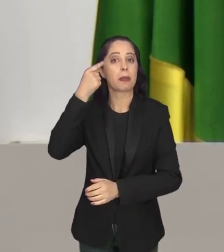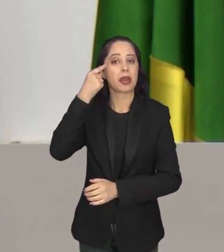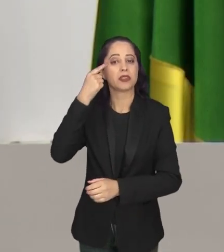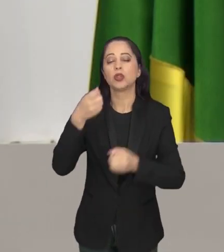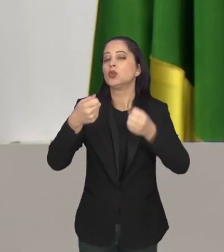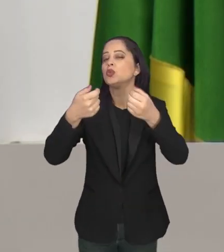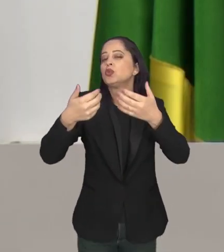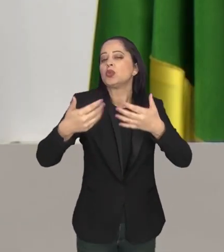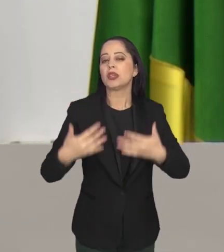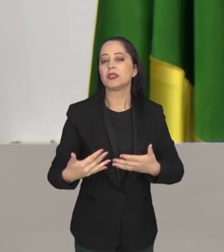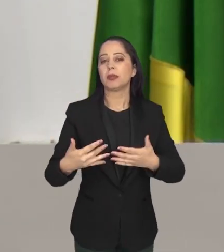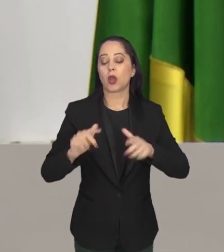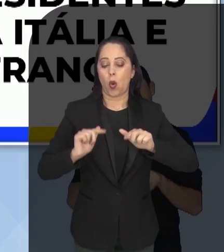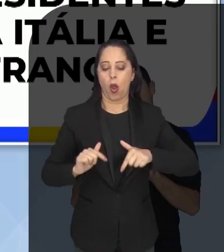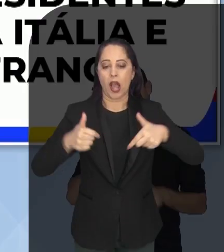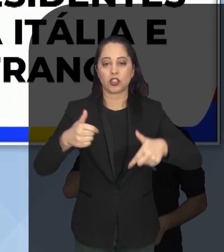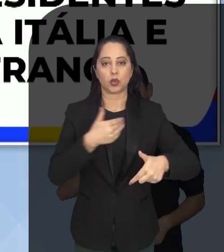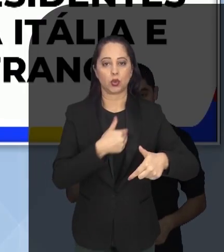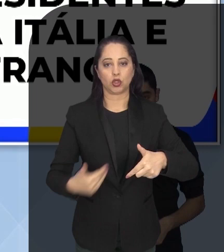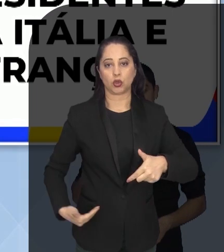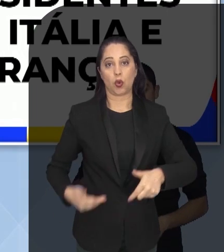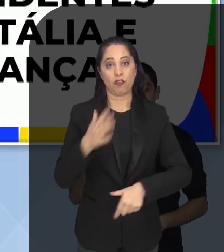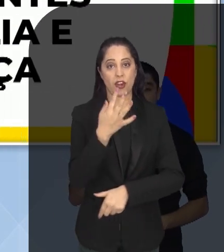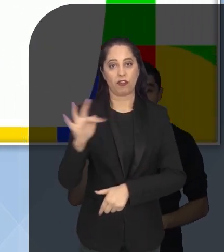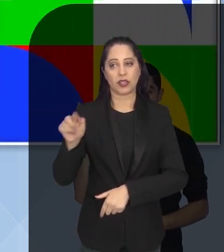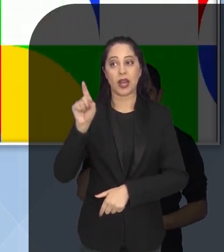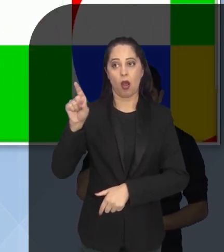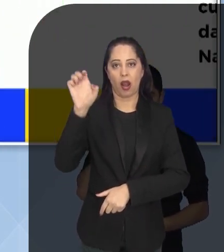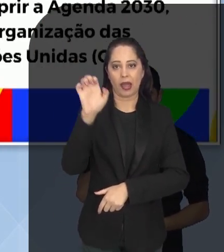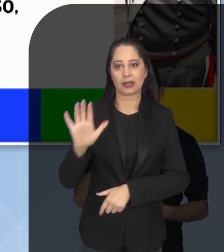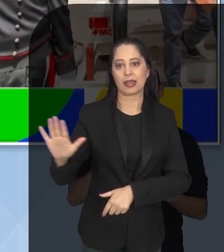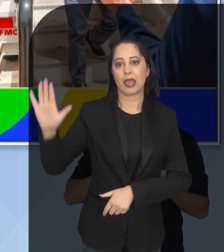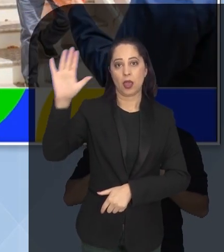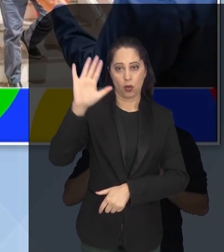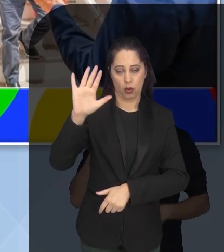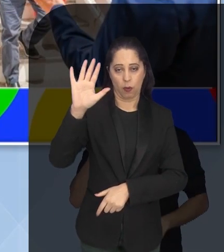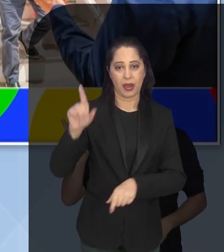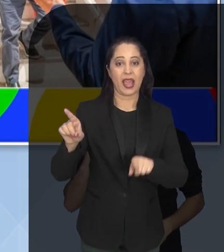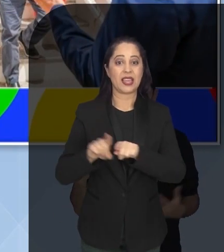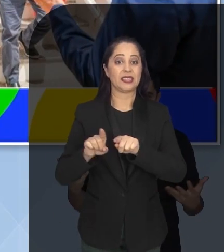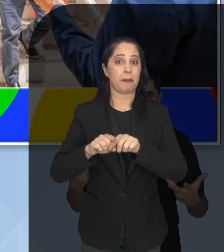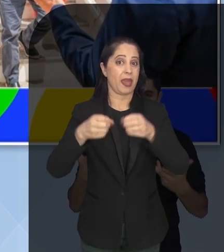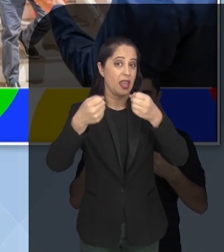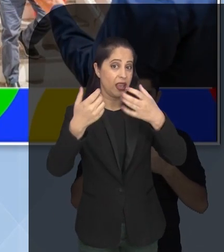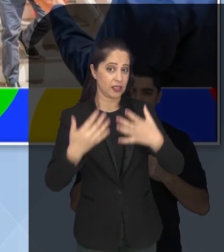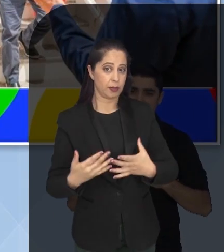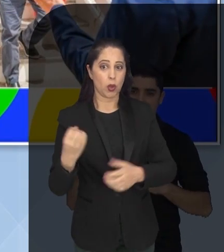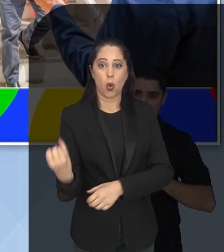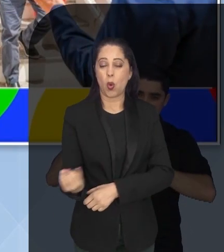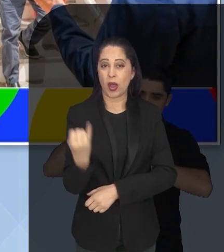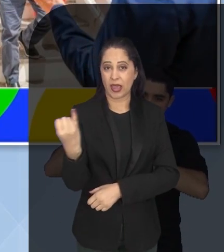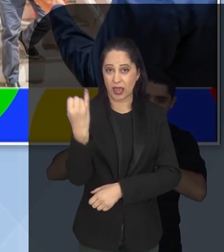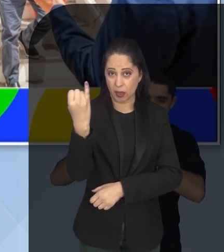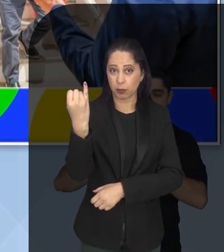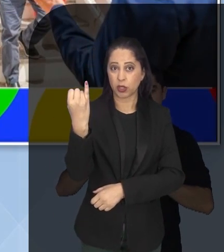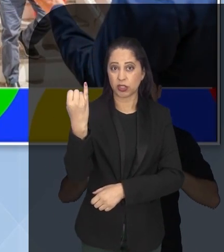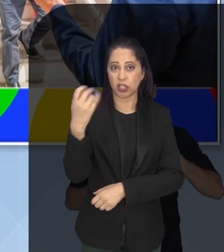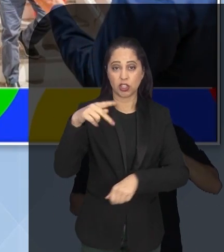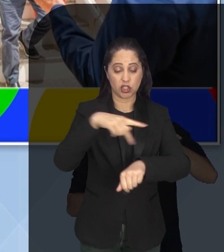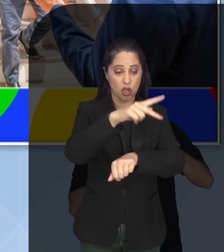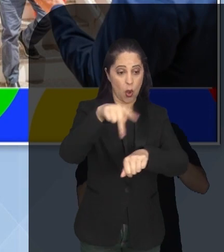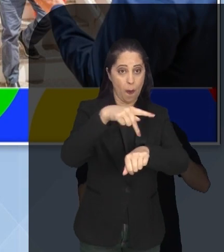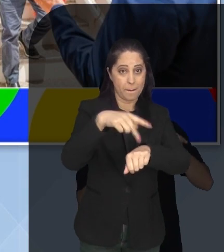Amélia Naomi destacou ações do governo federal na Europa e defendeu a importância do país estreitar laços